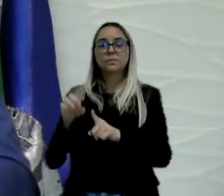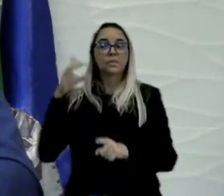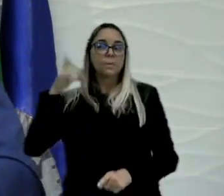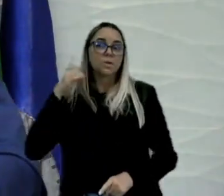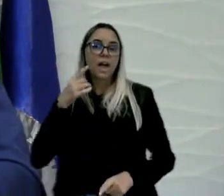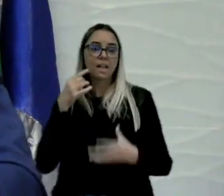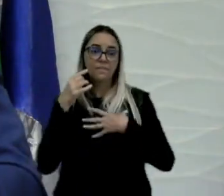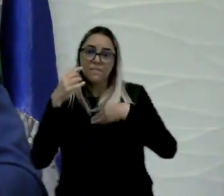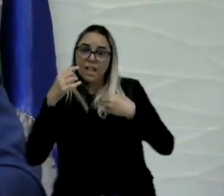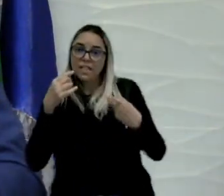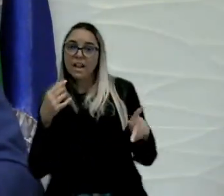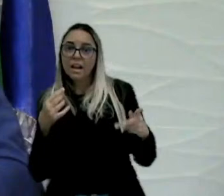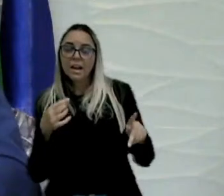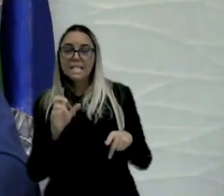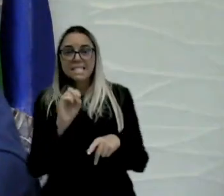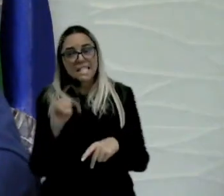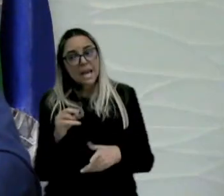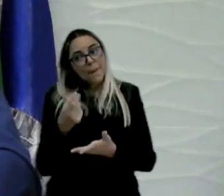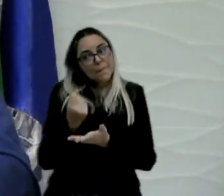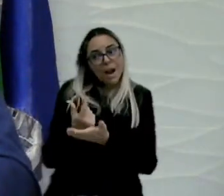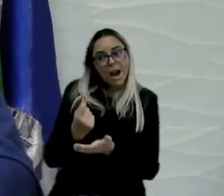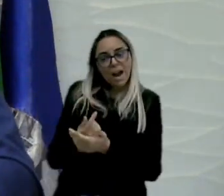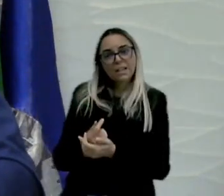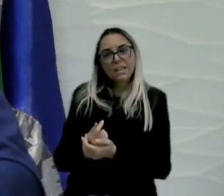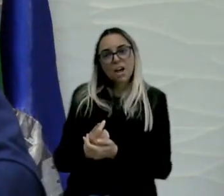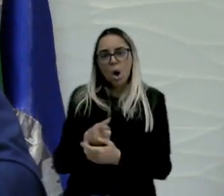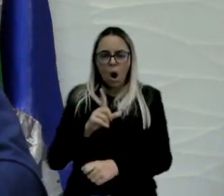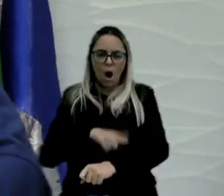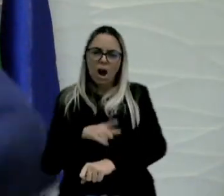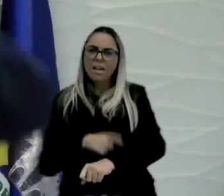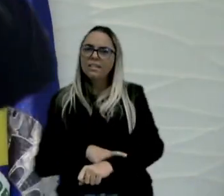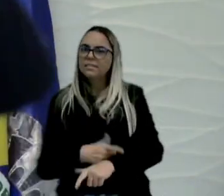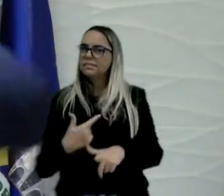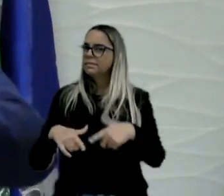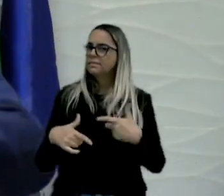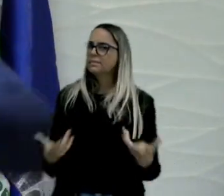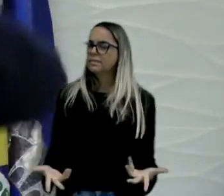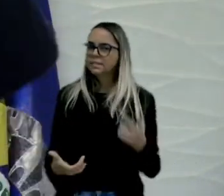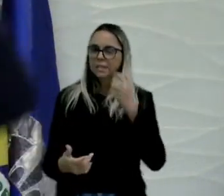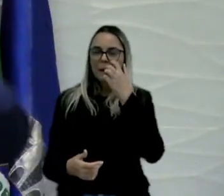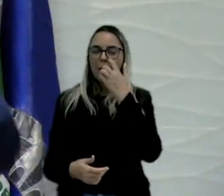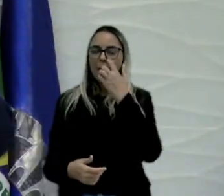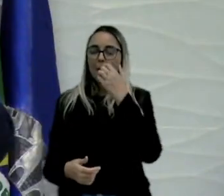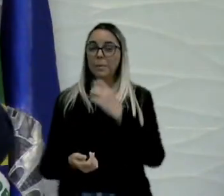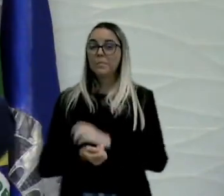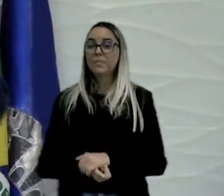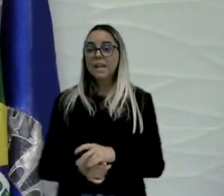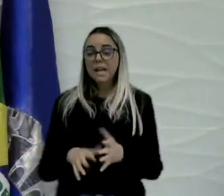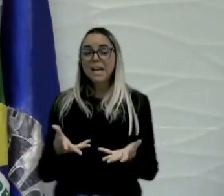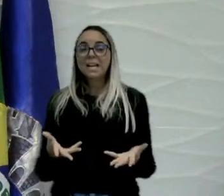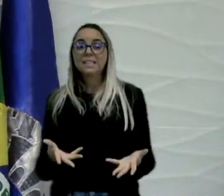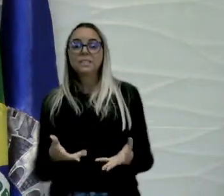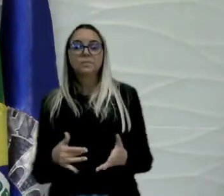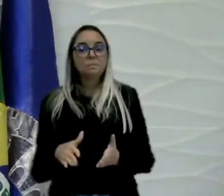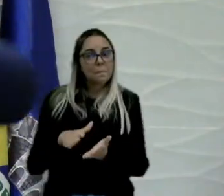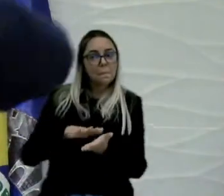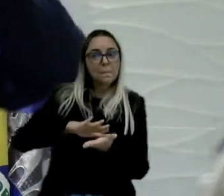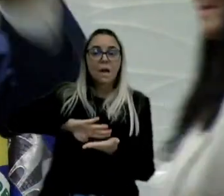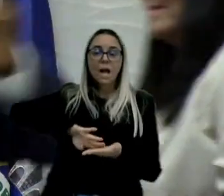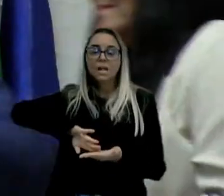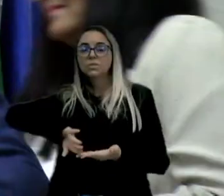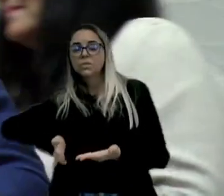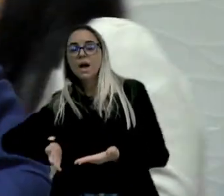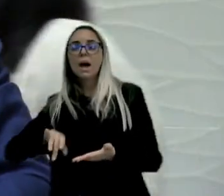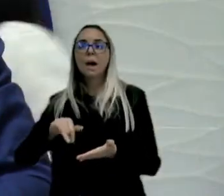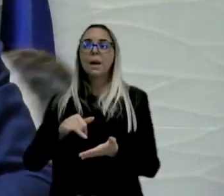dele se não tá pagando essas horas de máqu que tiraram da mão do empresário agora